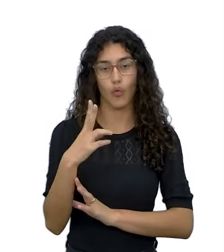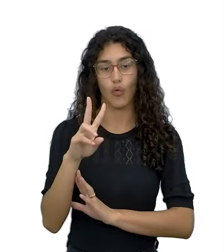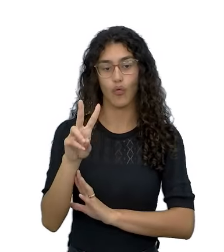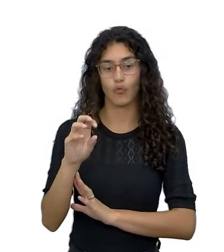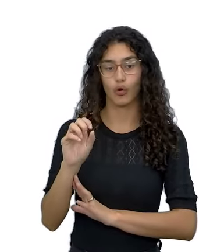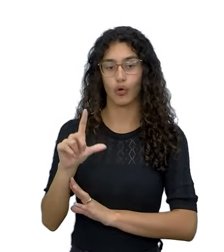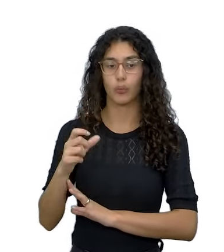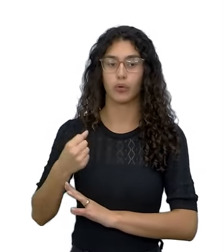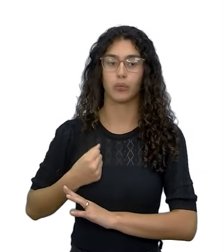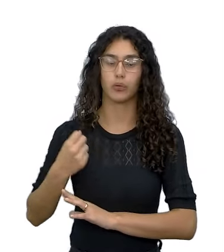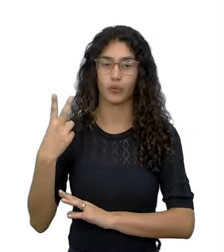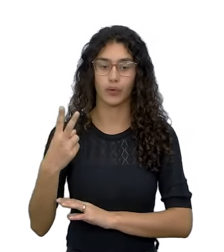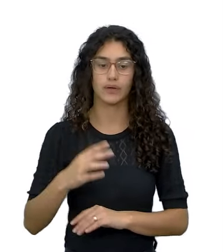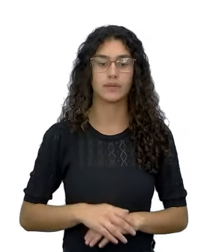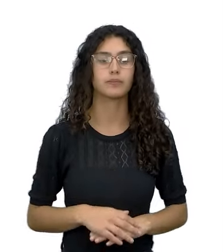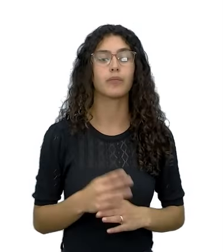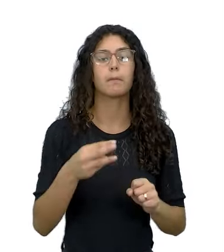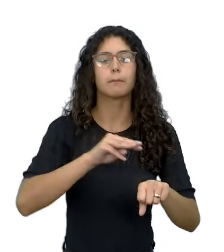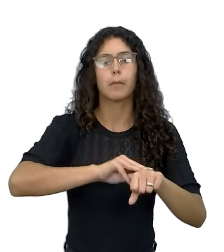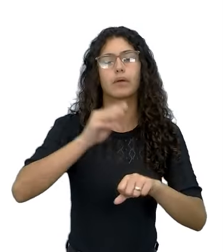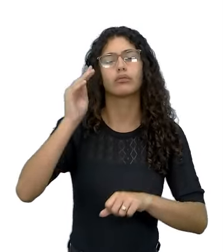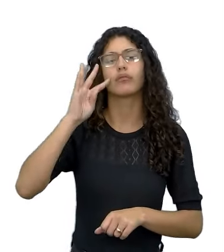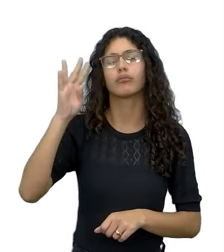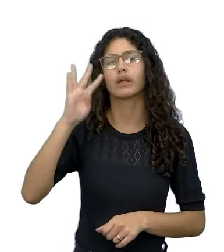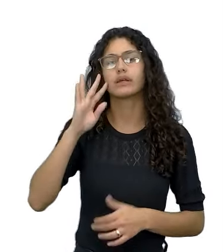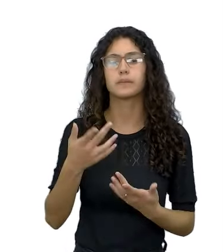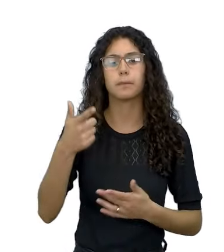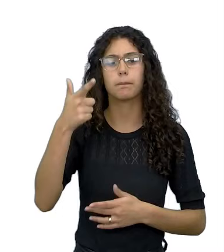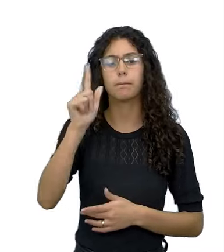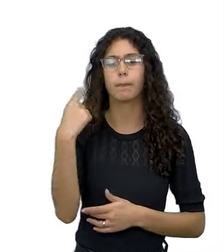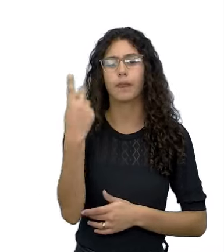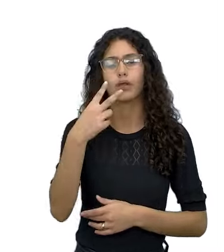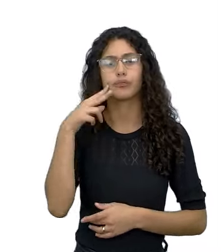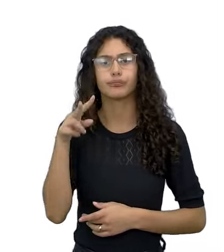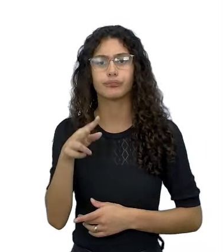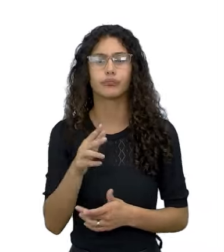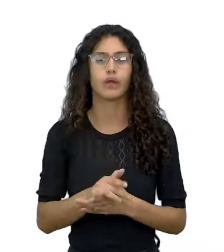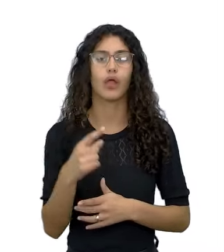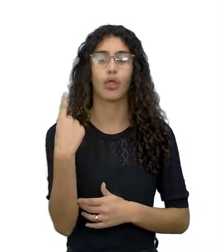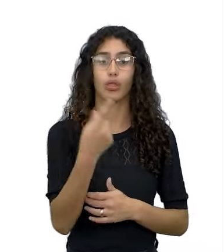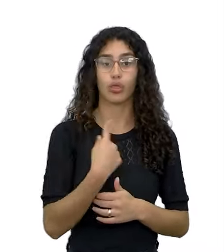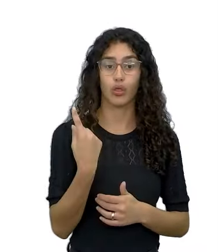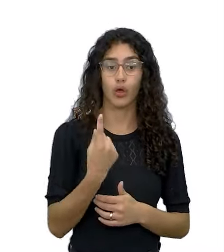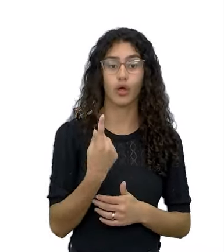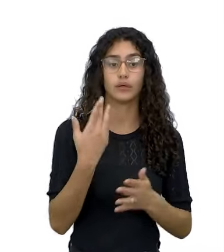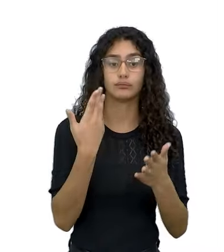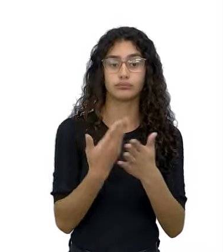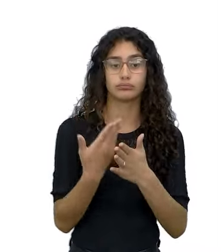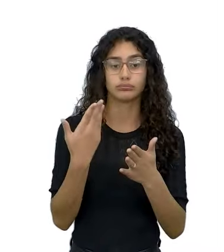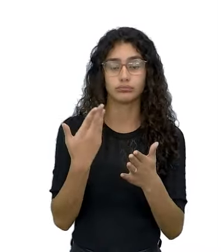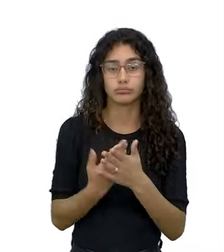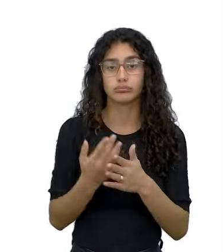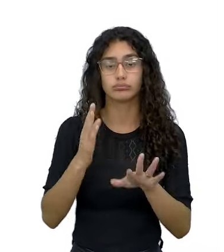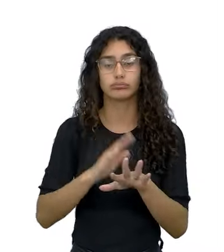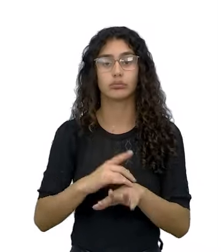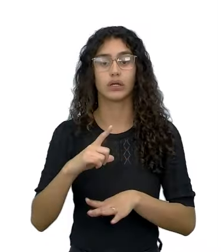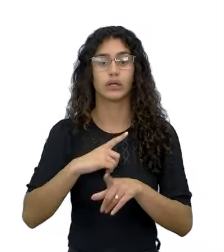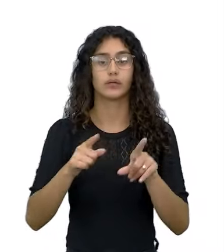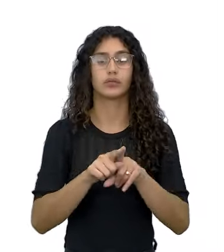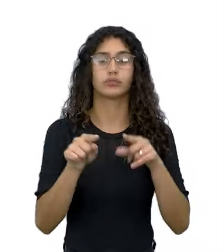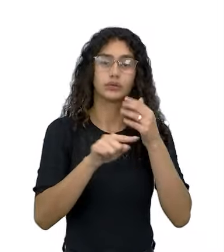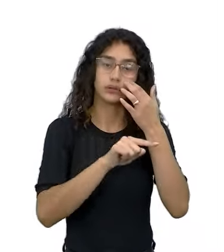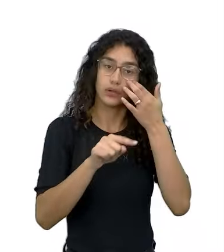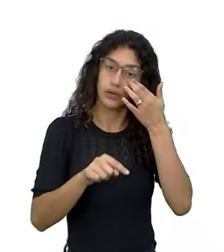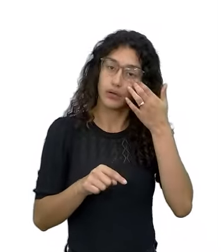hoje. Um momento de reflexão. Antes da gente ver, né, as nossas aulas que eu trouxe aqui hoje para vocês,